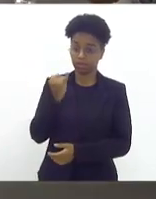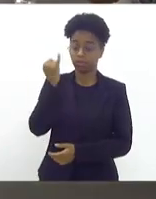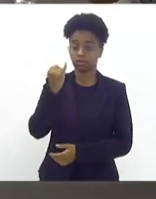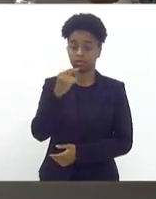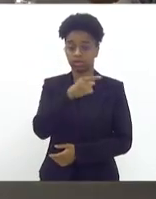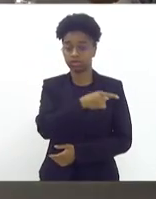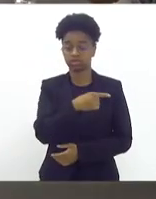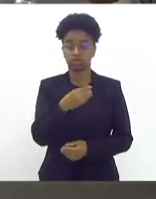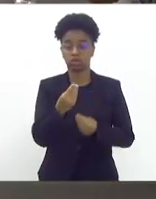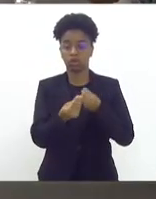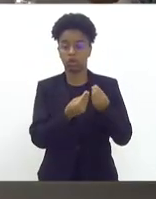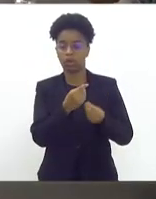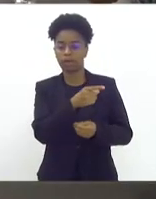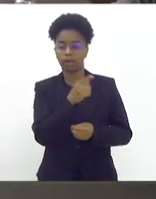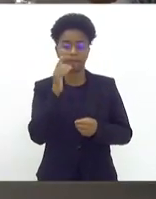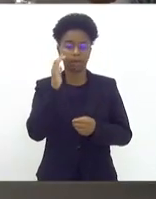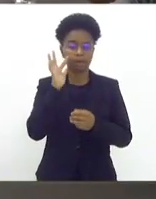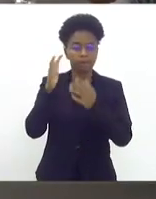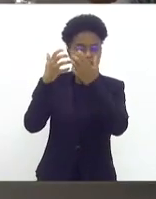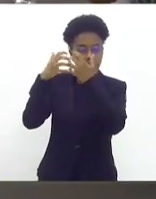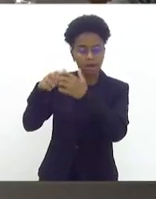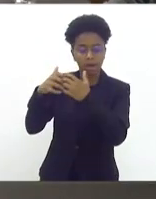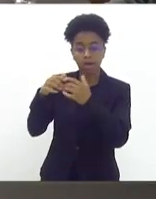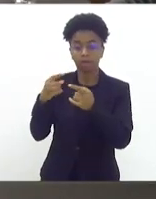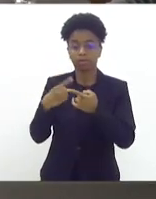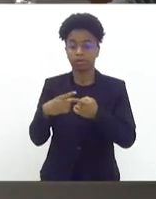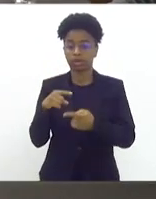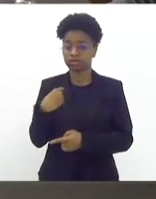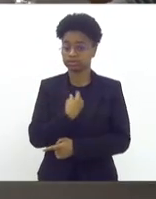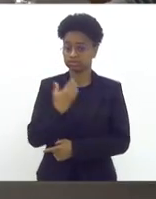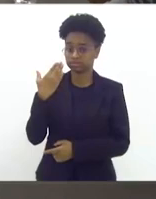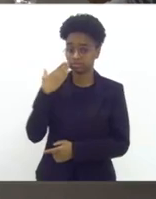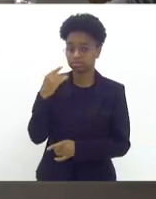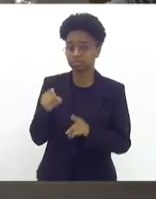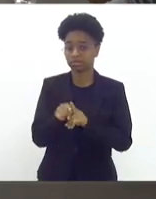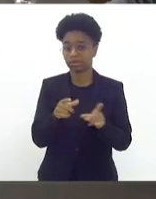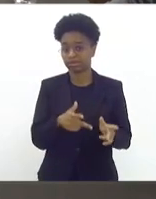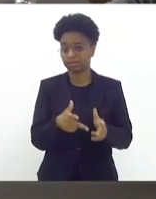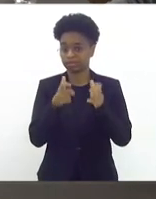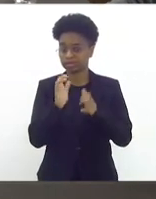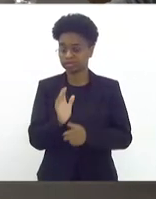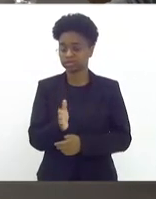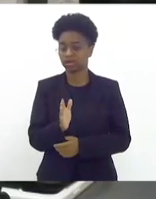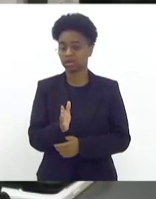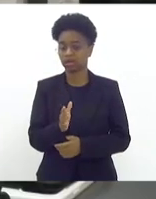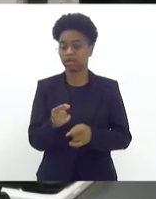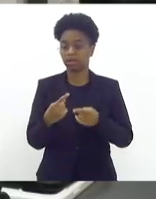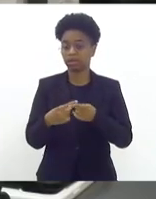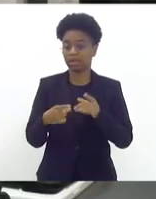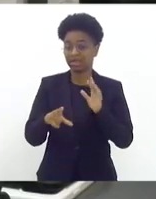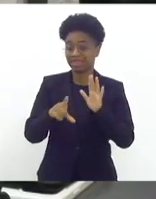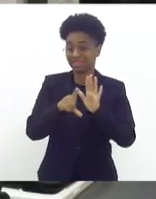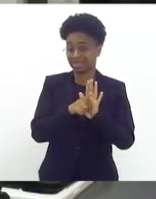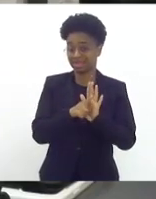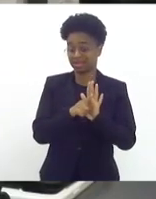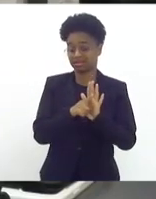deputada Célia, porque a gente sabe, tem se deparado com isso, qualquer lei que